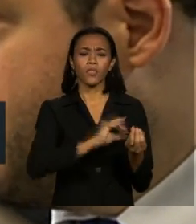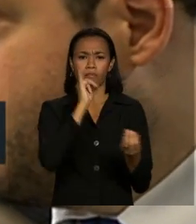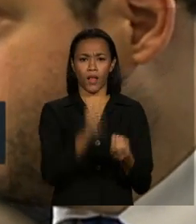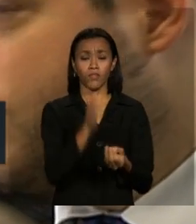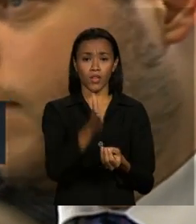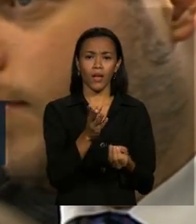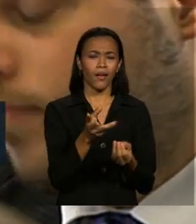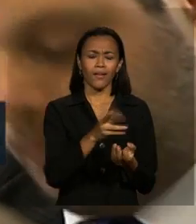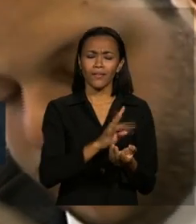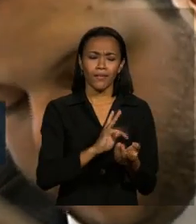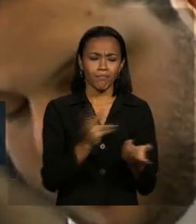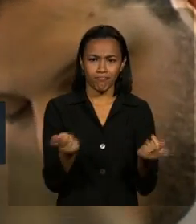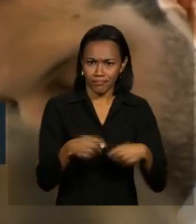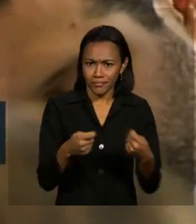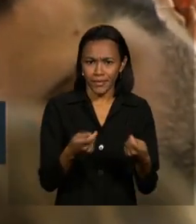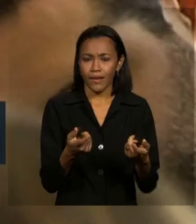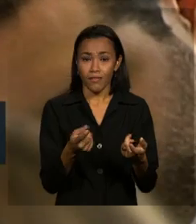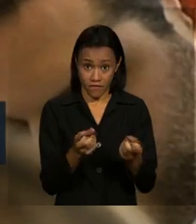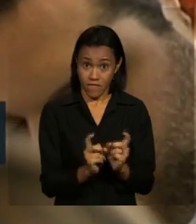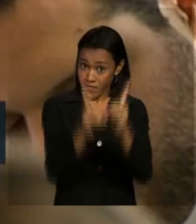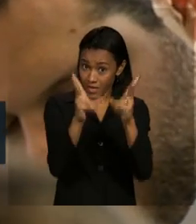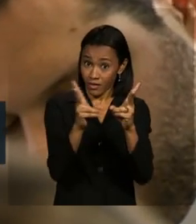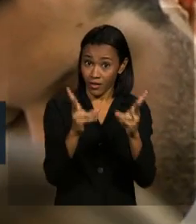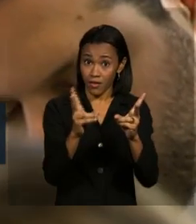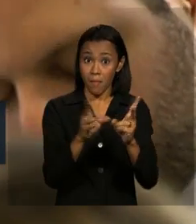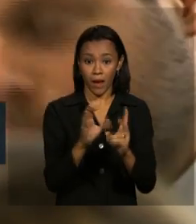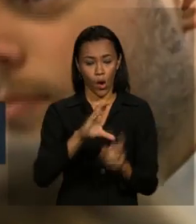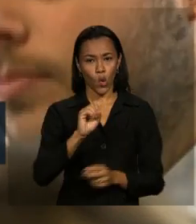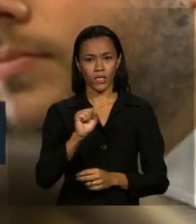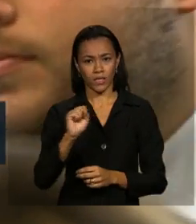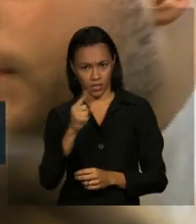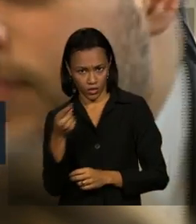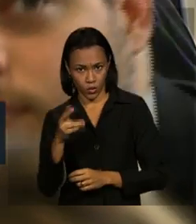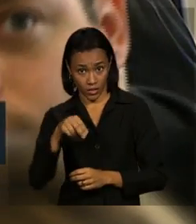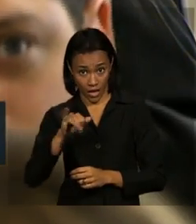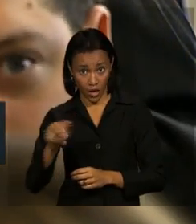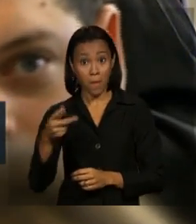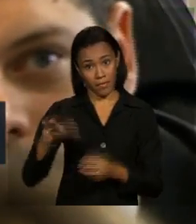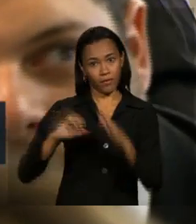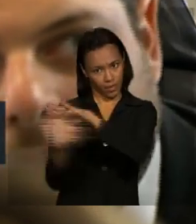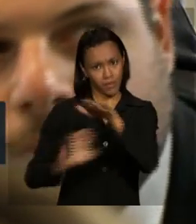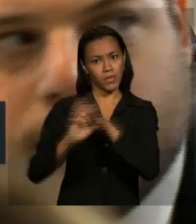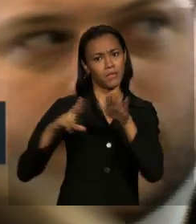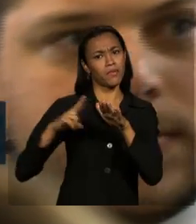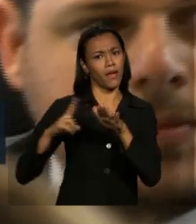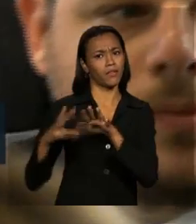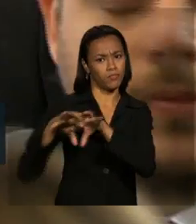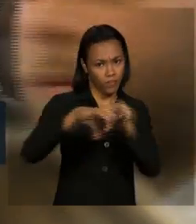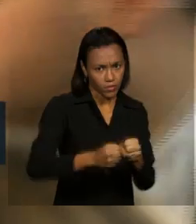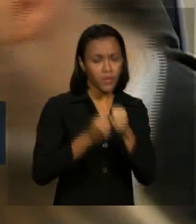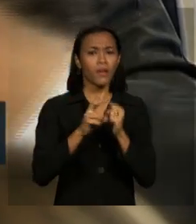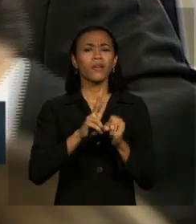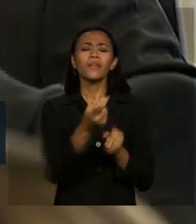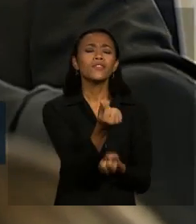vai vender a capacidade porlo 20 pares de tro vai vender a capacidade pro concessionário né para PR pra empresa privada e esse dinheiro